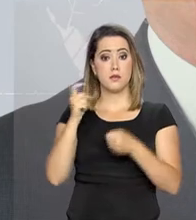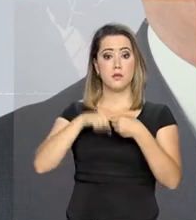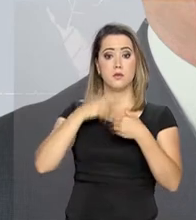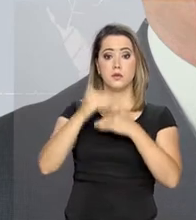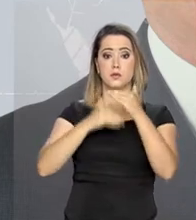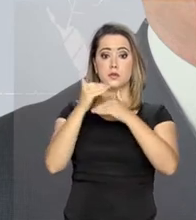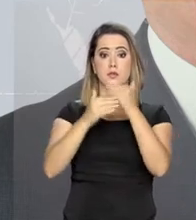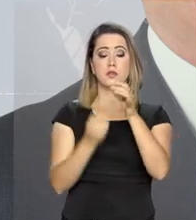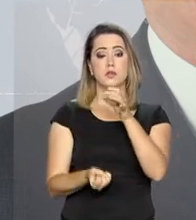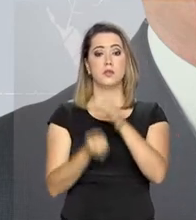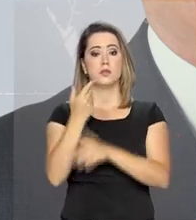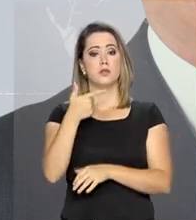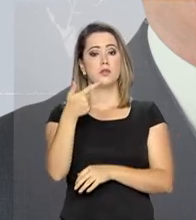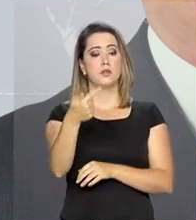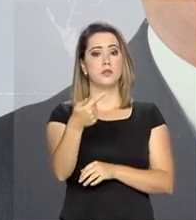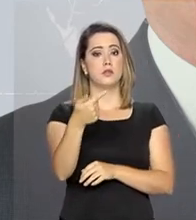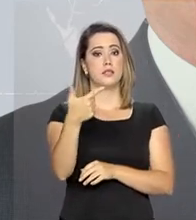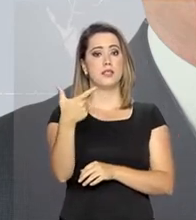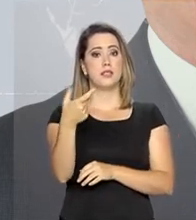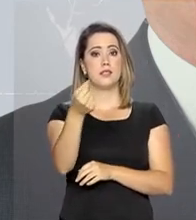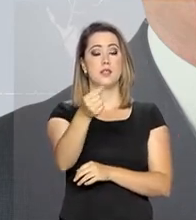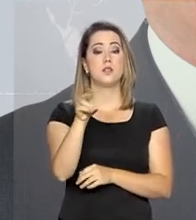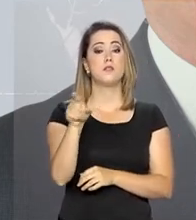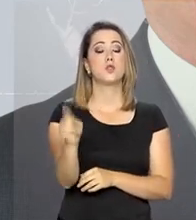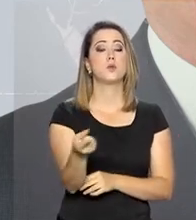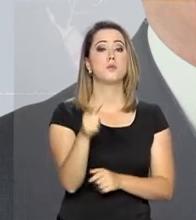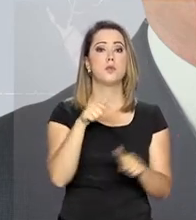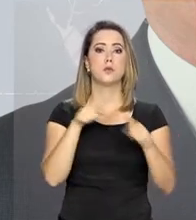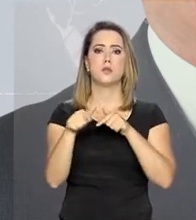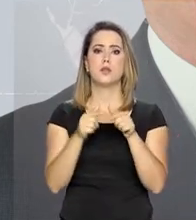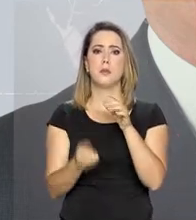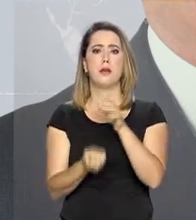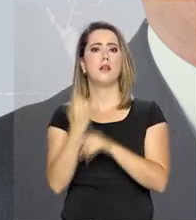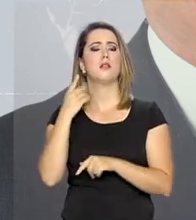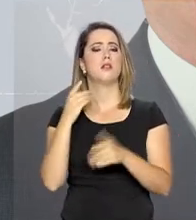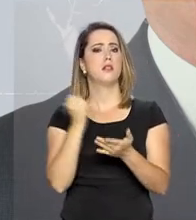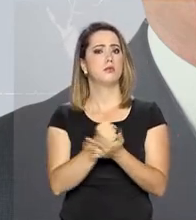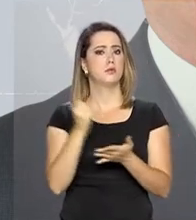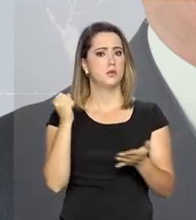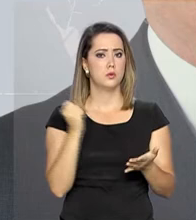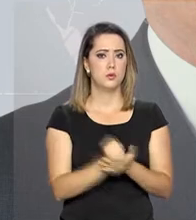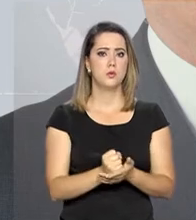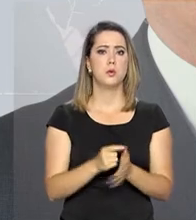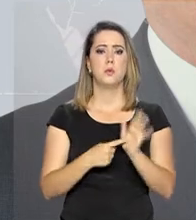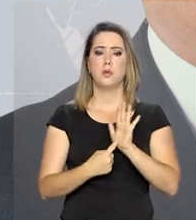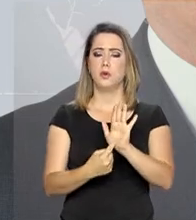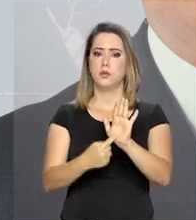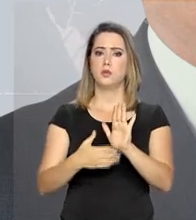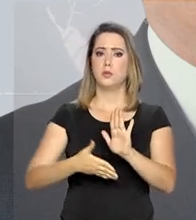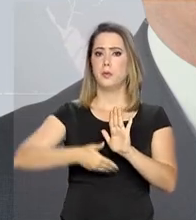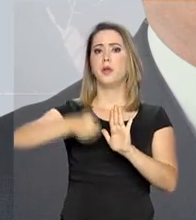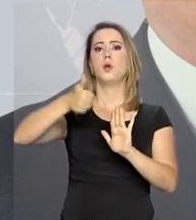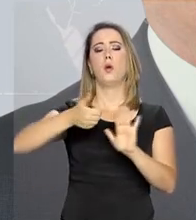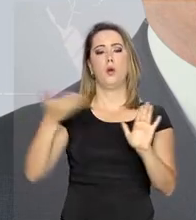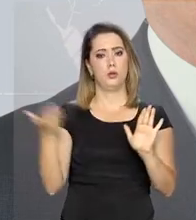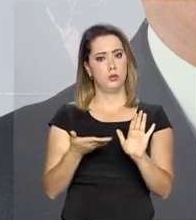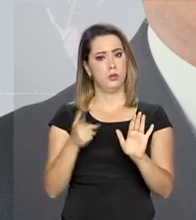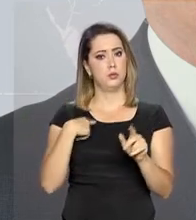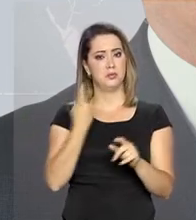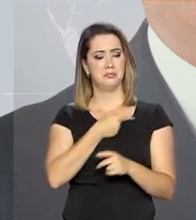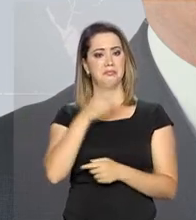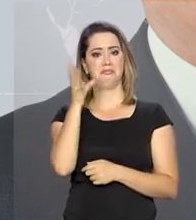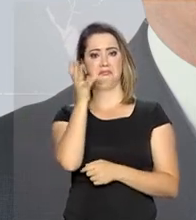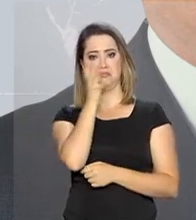mil empregos também revelação de que o brasil está melhorando as coisas estão mencionados